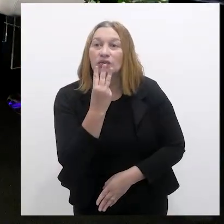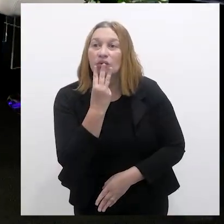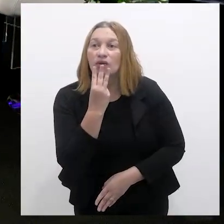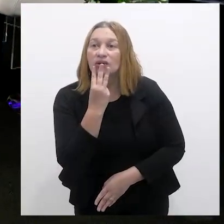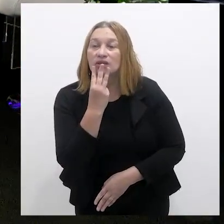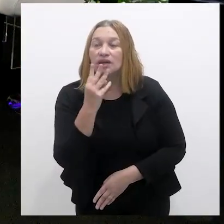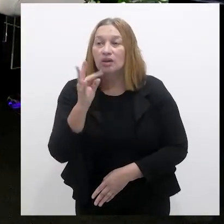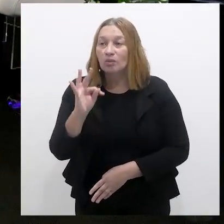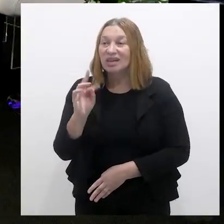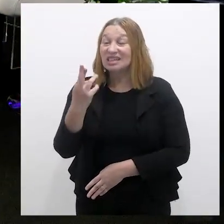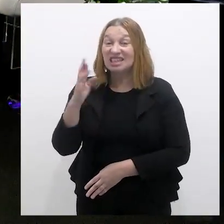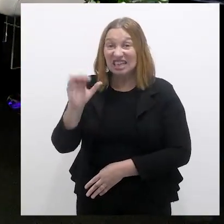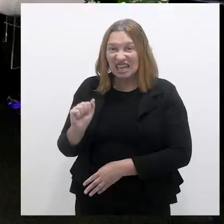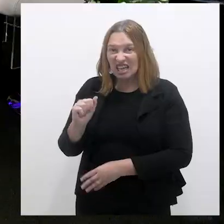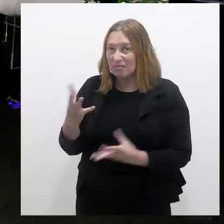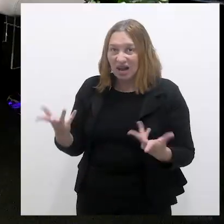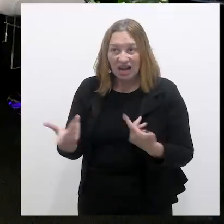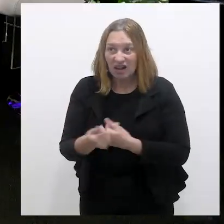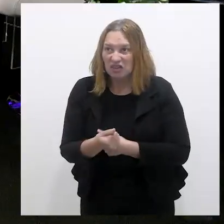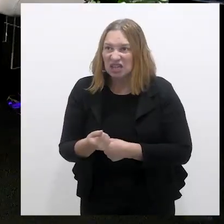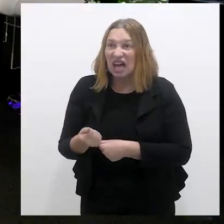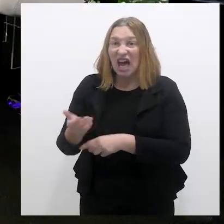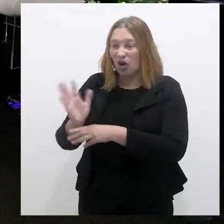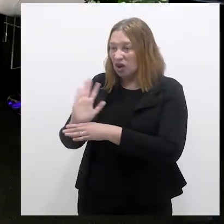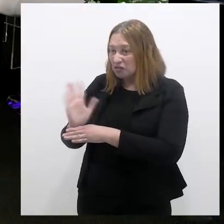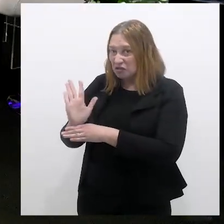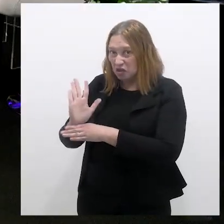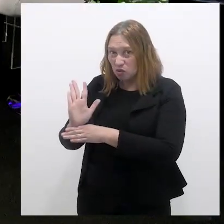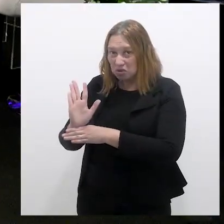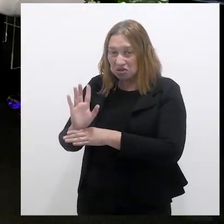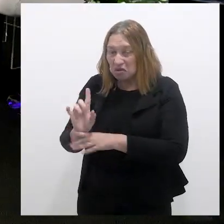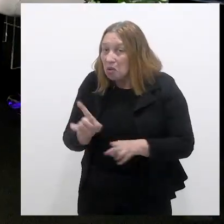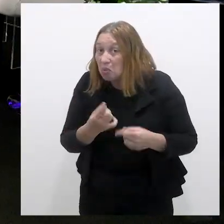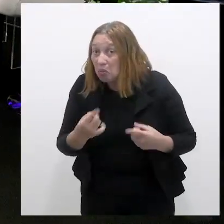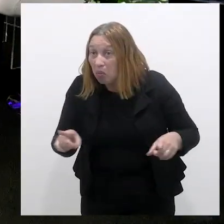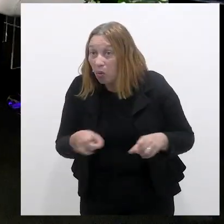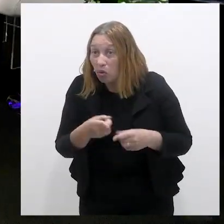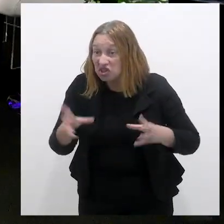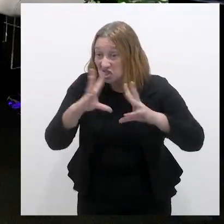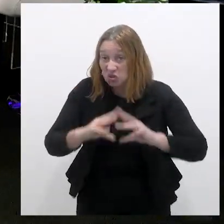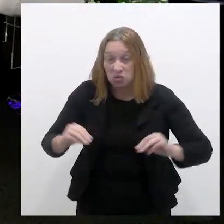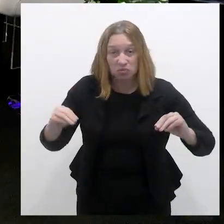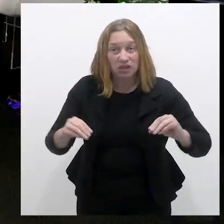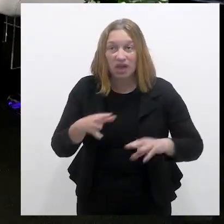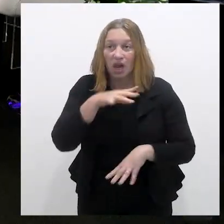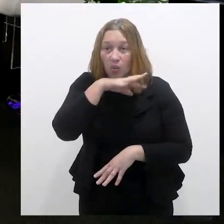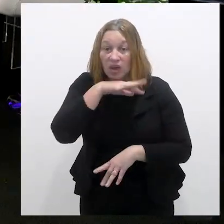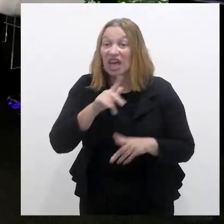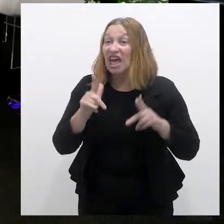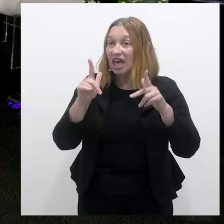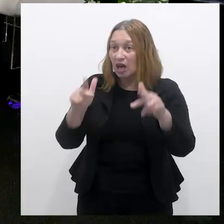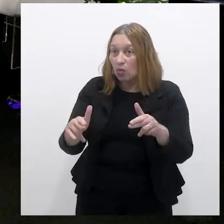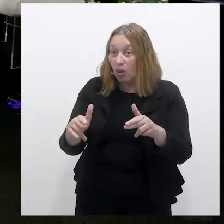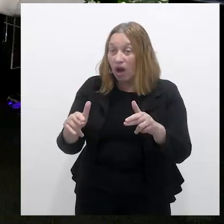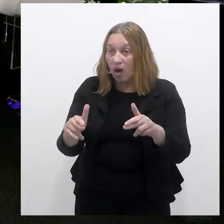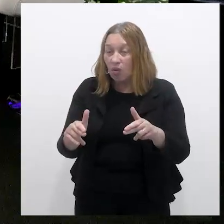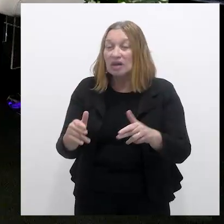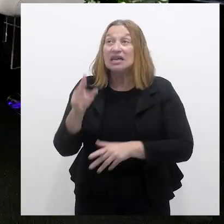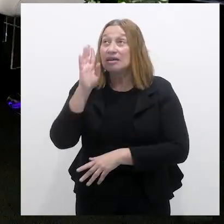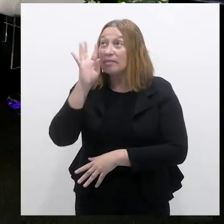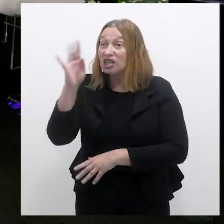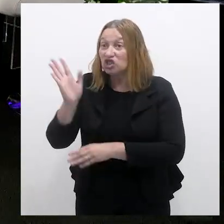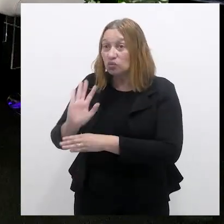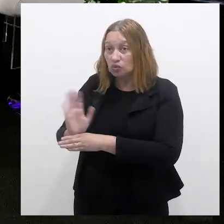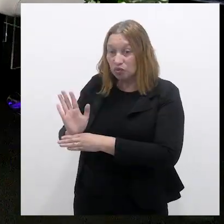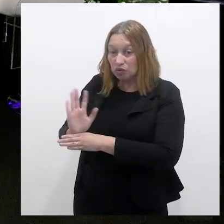Aliás, né? eu acho que filme sem música, se você tira a trilha de um filme, Né, o que seria o próprio Harry Potter, né? Que